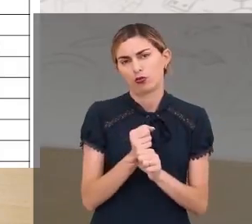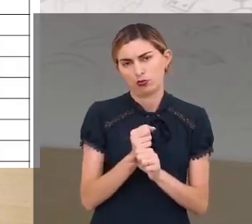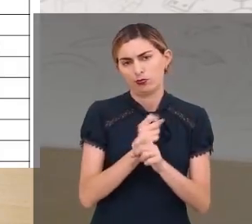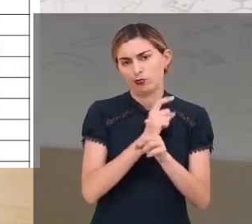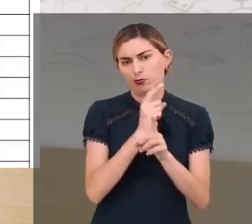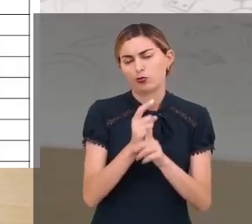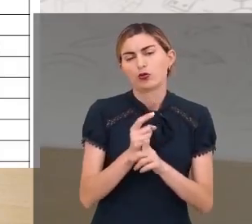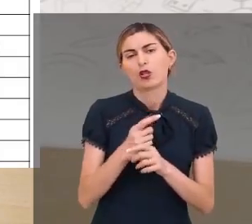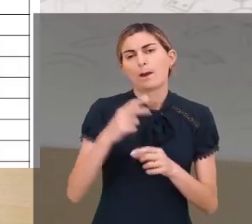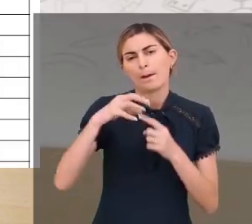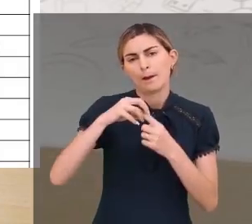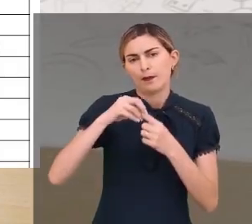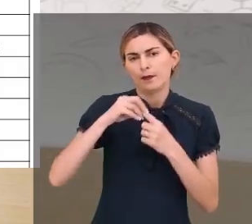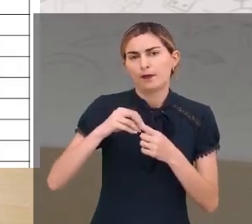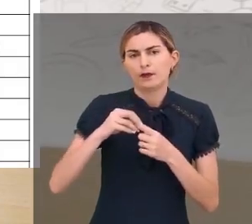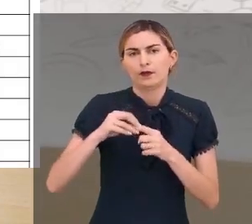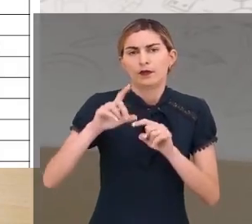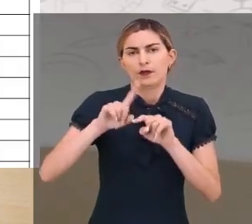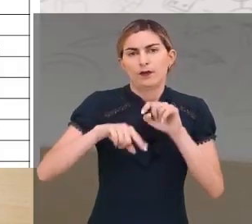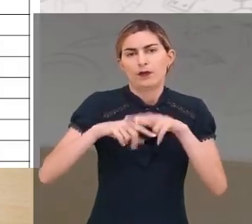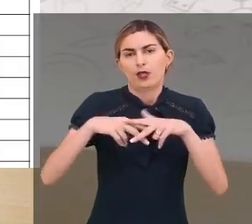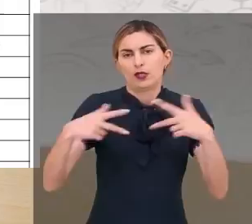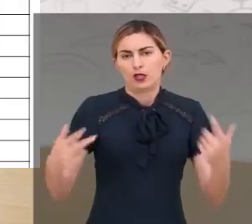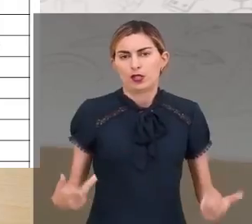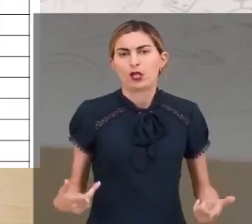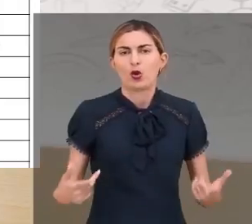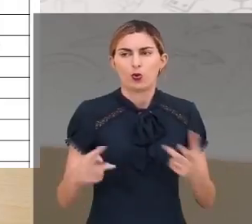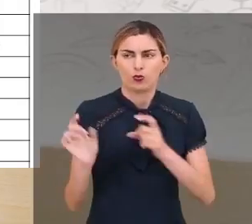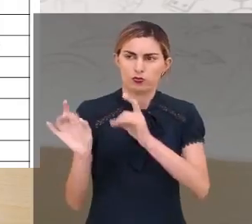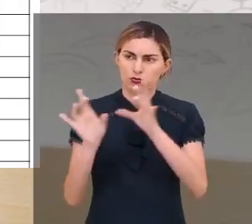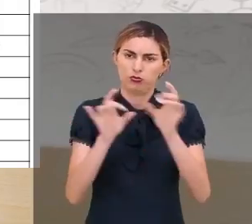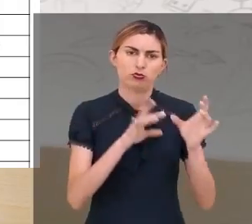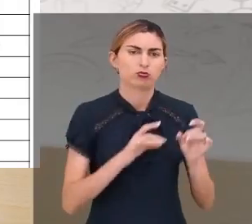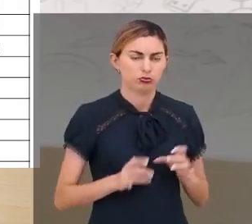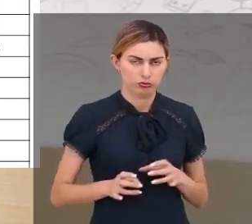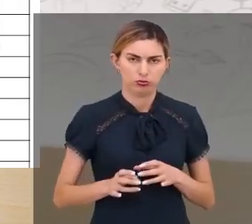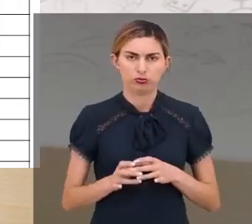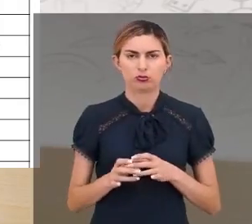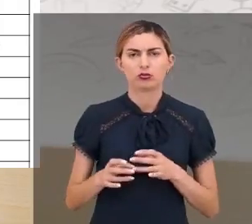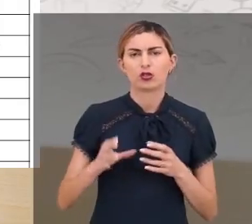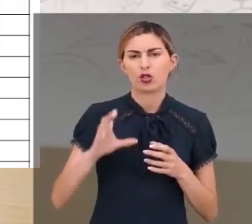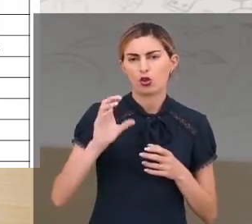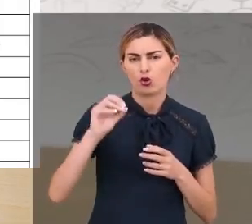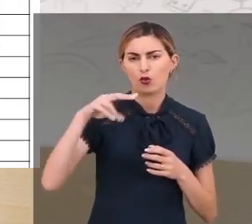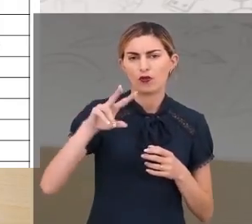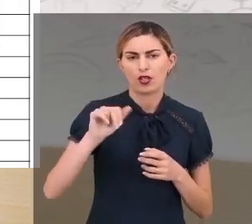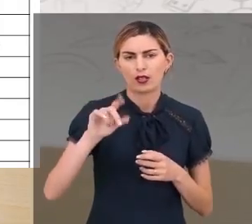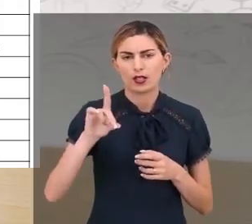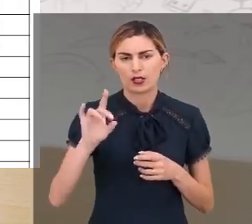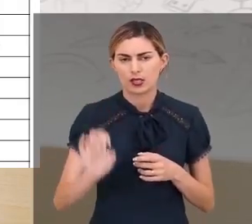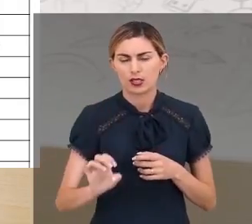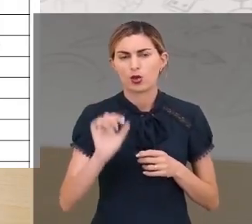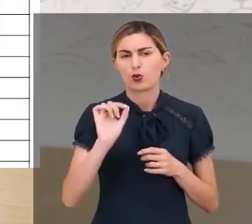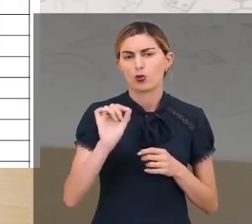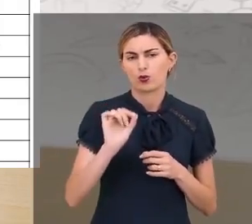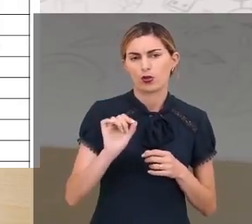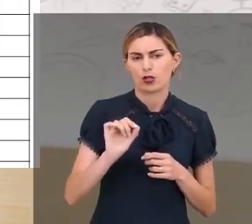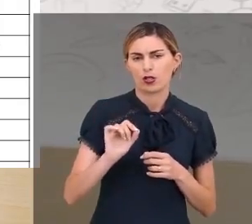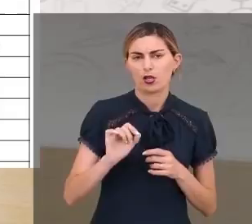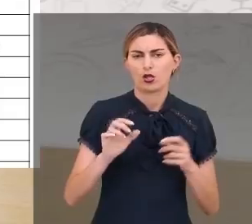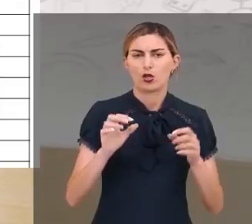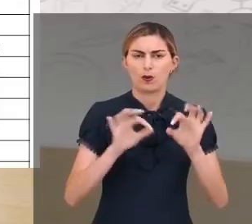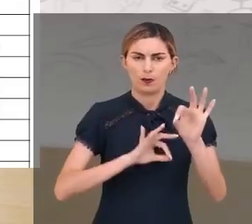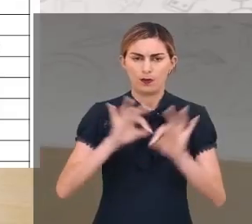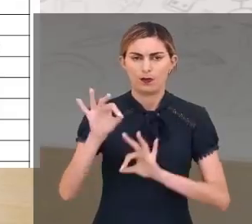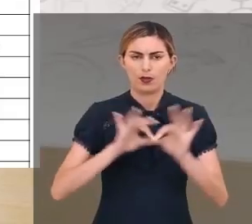cálculo de curva ABC ou a prioridade de materiais por consumo da curva ABC. A curva ABC nada mais